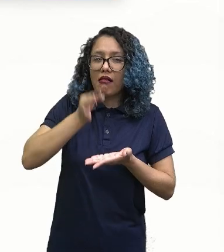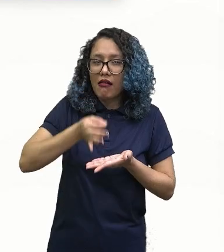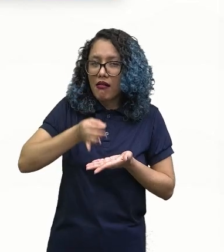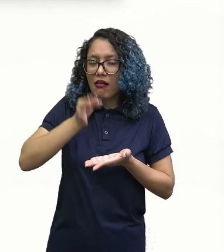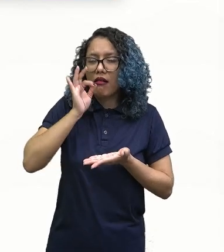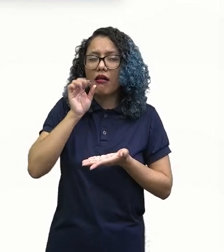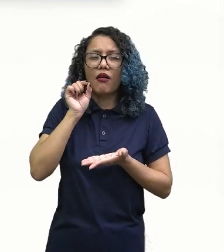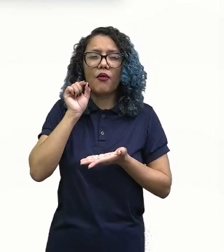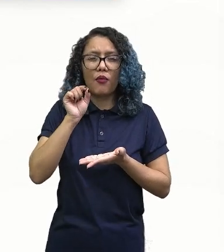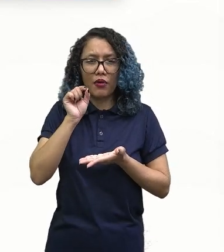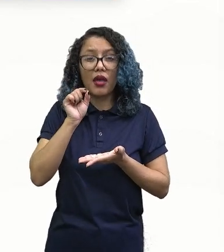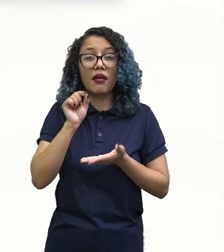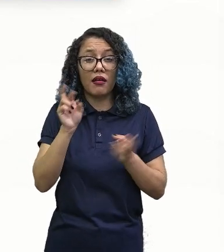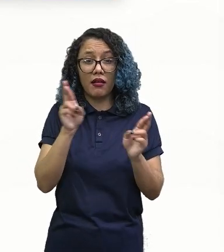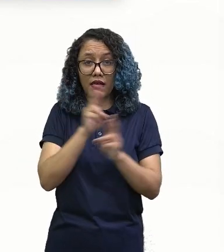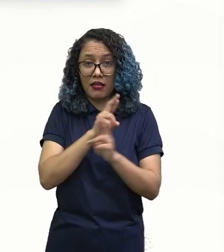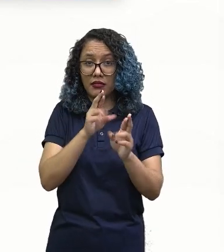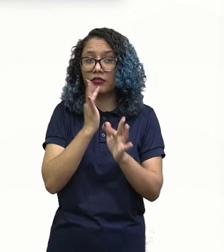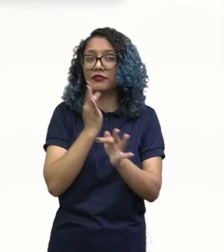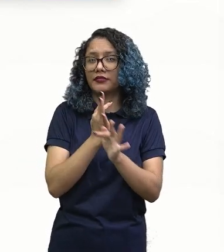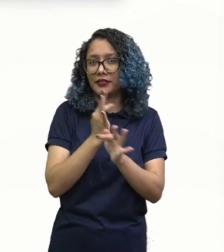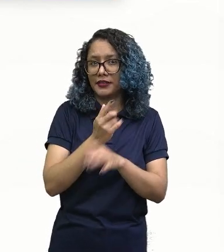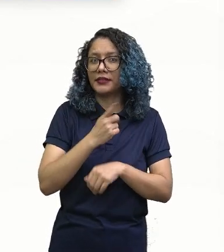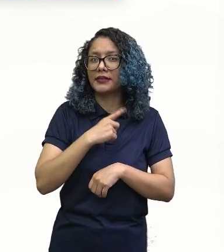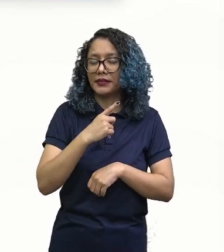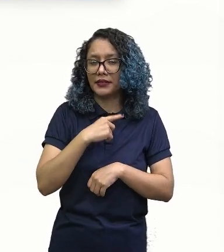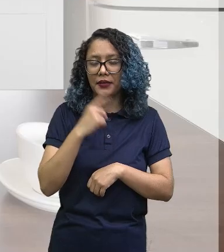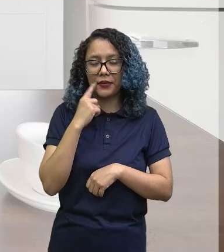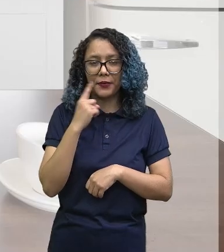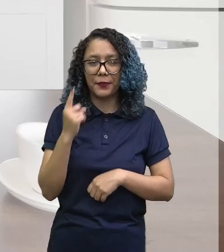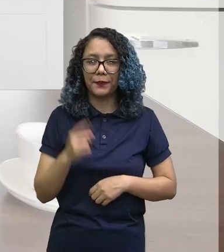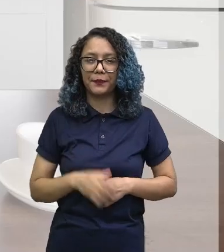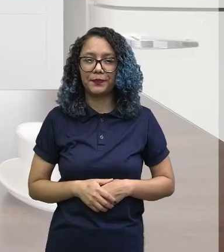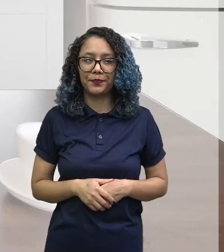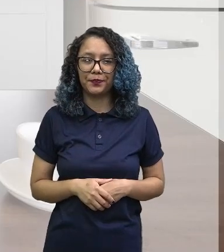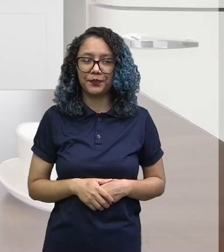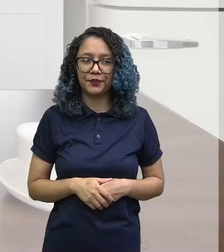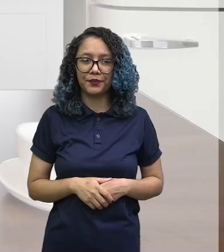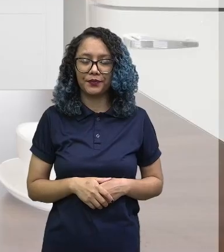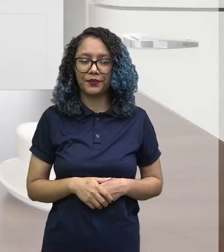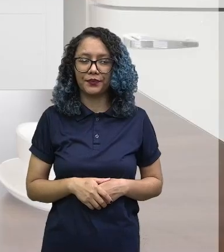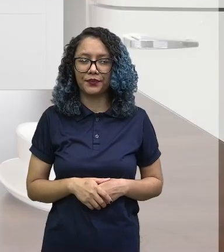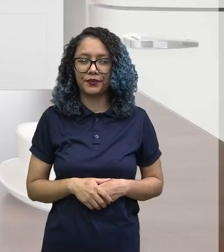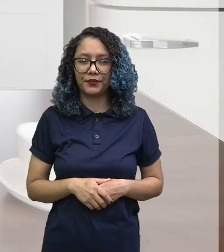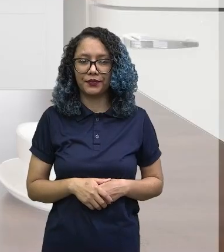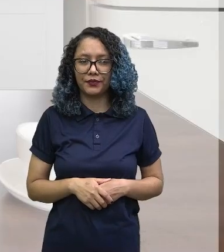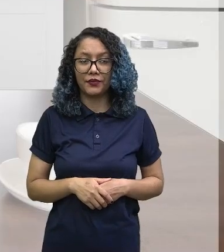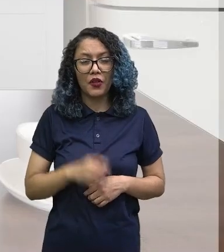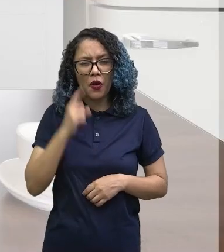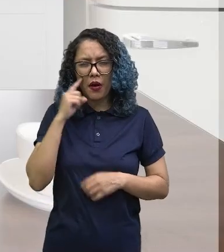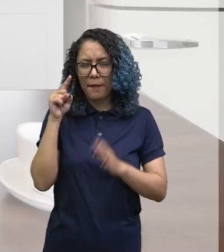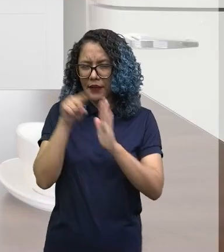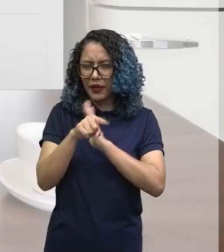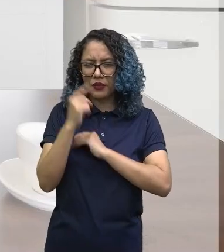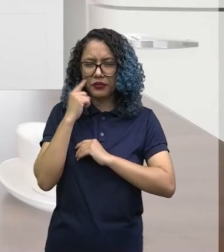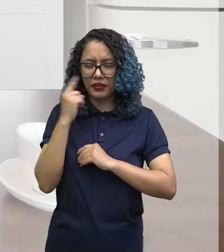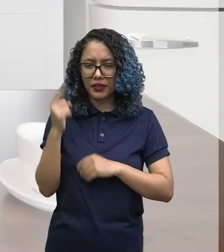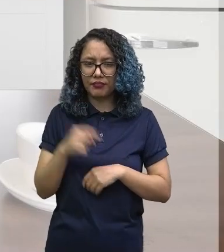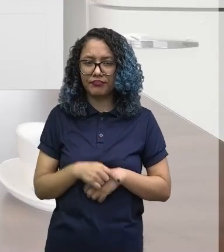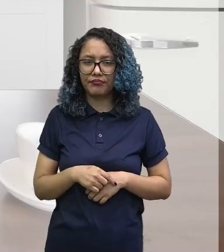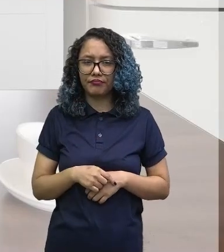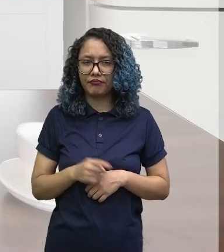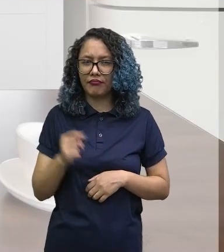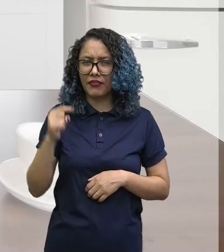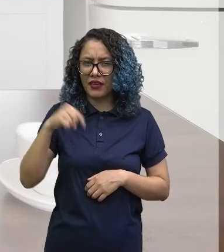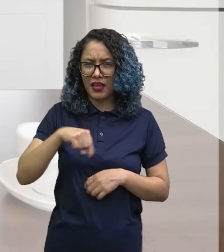tem ali a física. Vejam aí comigo, olha só. Quando você... Olha esse questionamento. Aqui